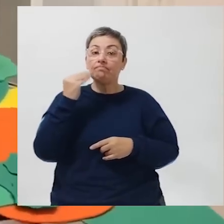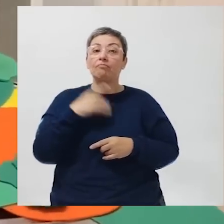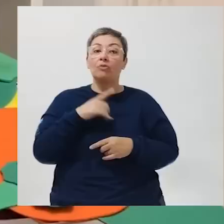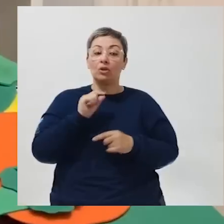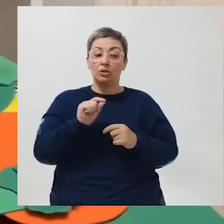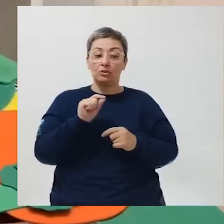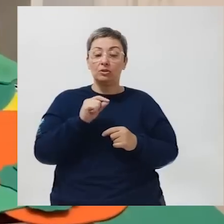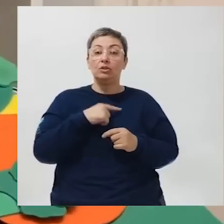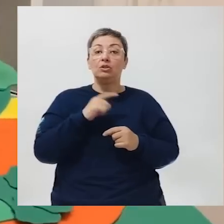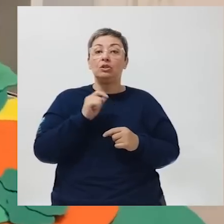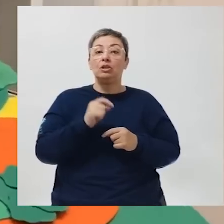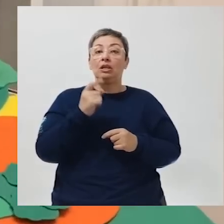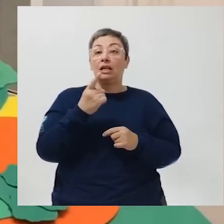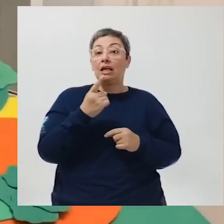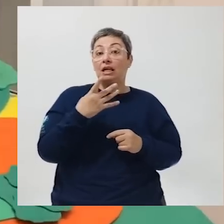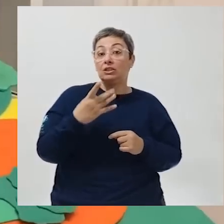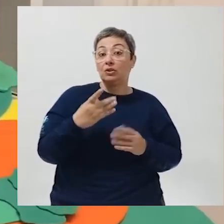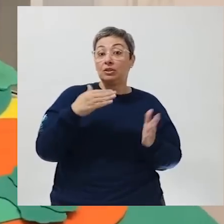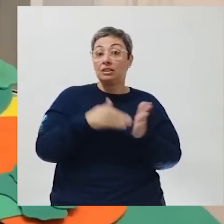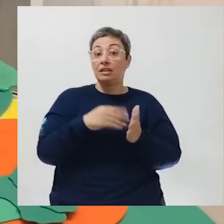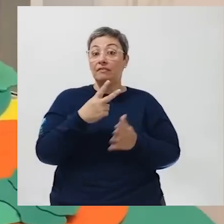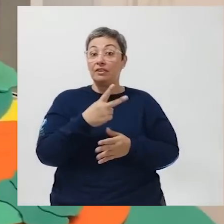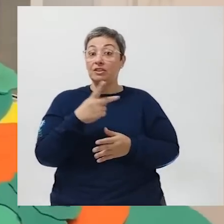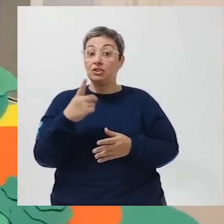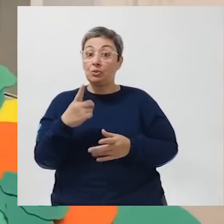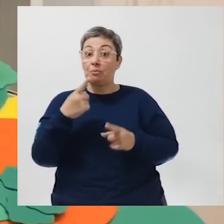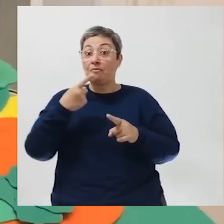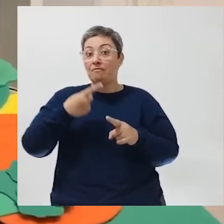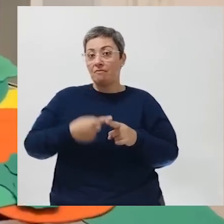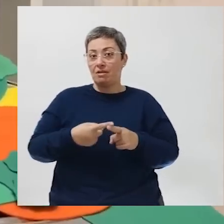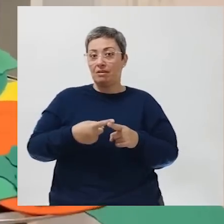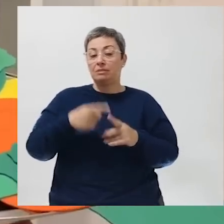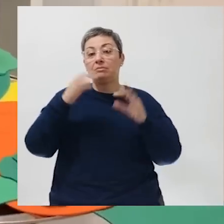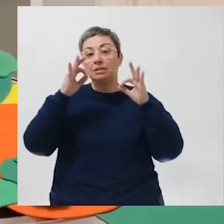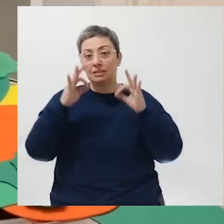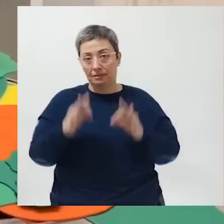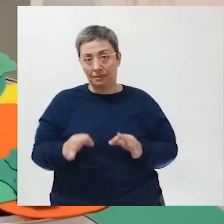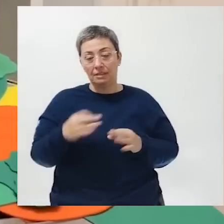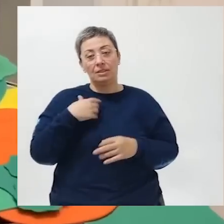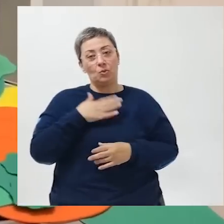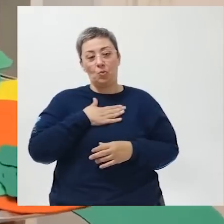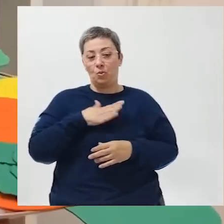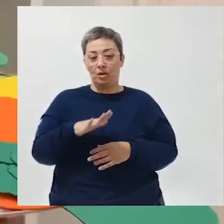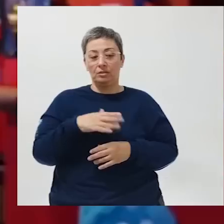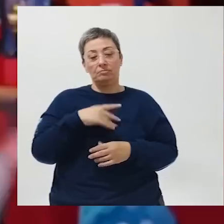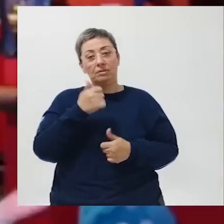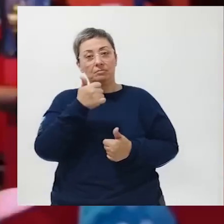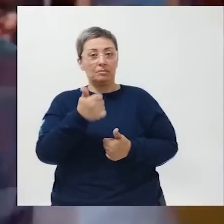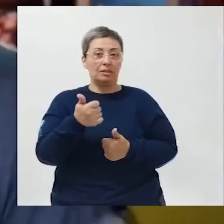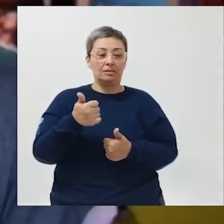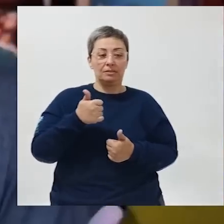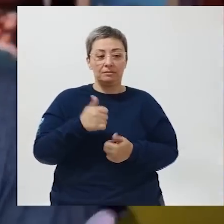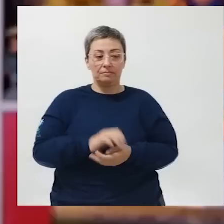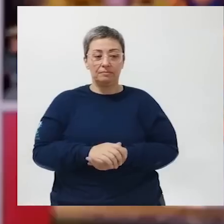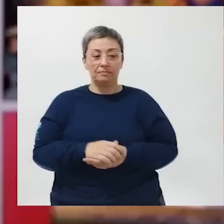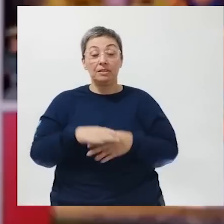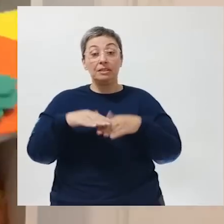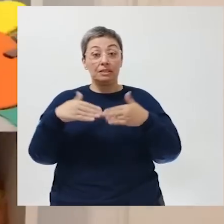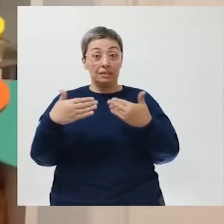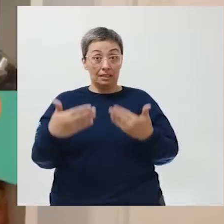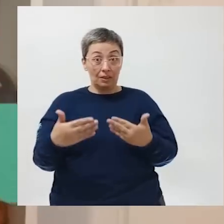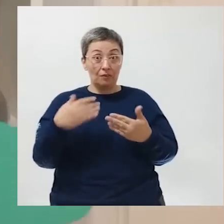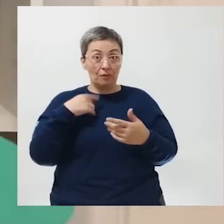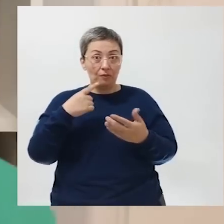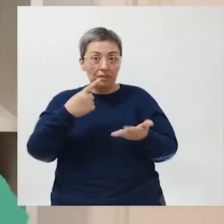experimentar de 14 até 21 vezes para a gente ter certeza que a gente não gosta. Beleza, beleza,